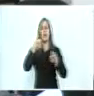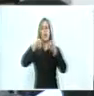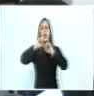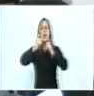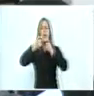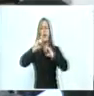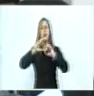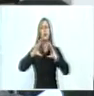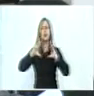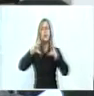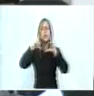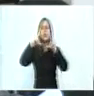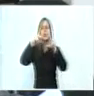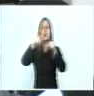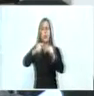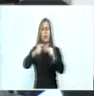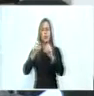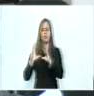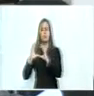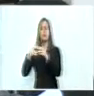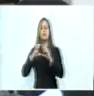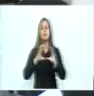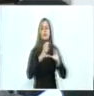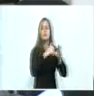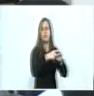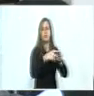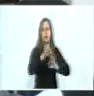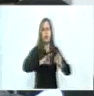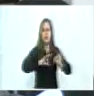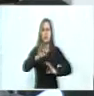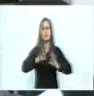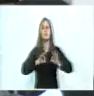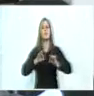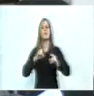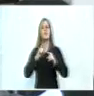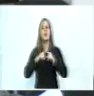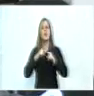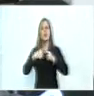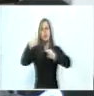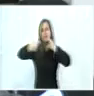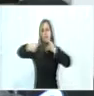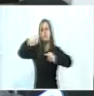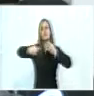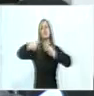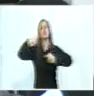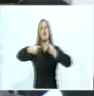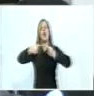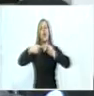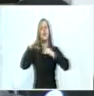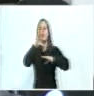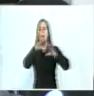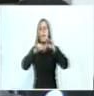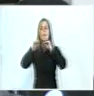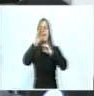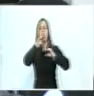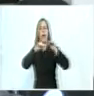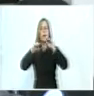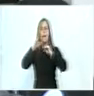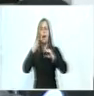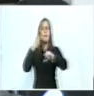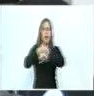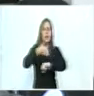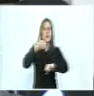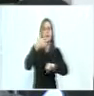os setores da sociedade civil organizada para resgatar o diálogo e a participação da